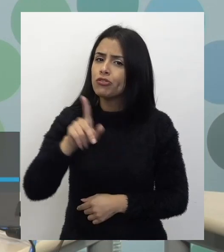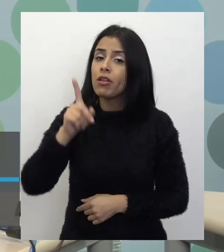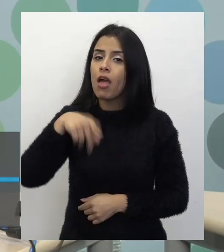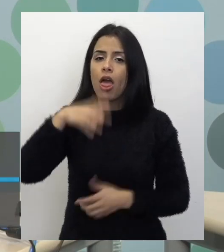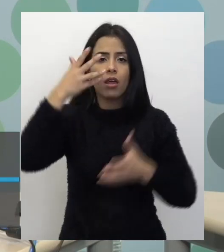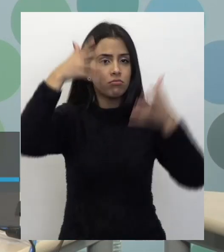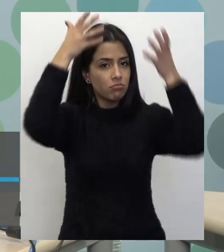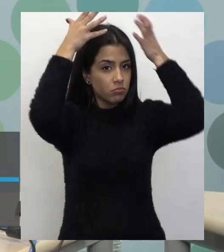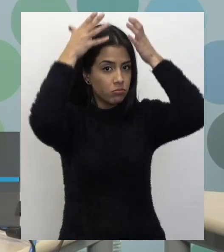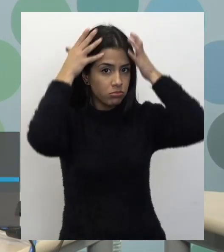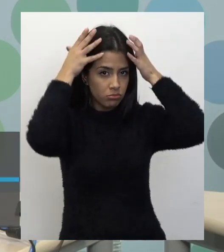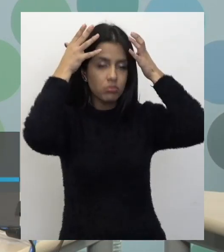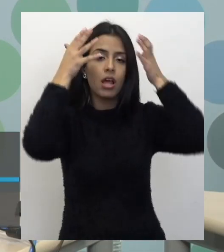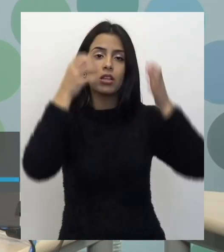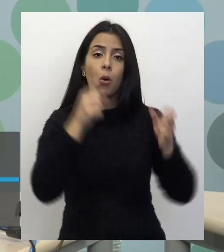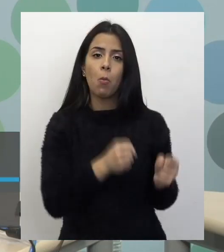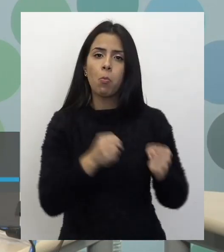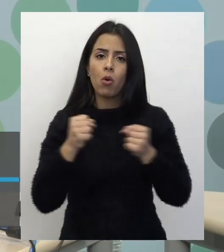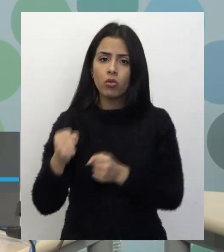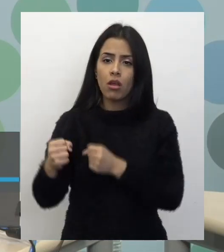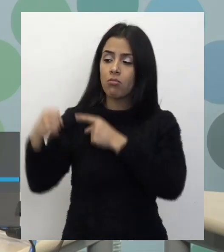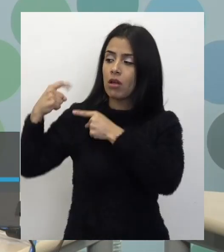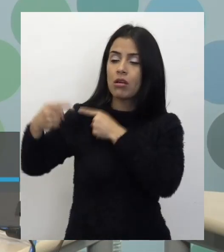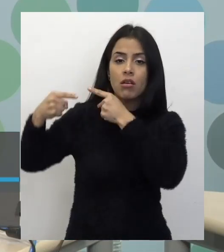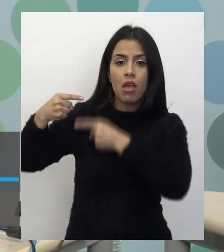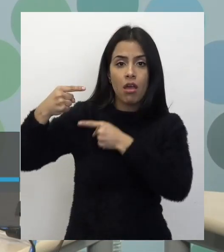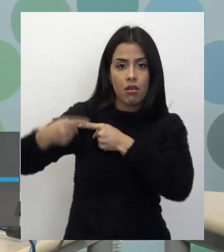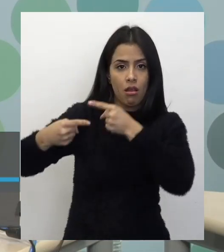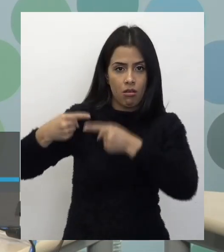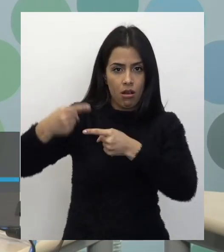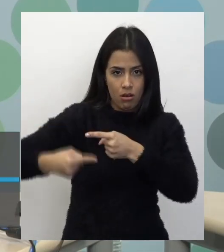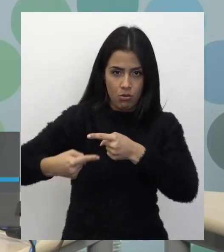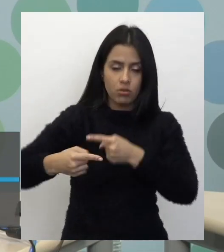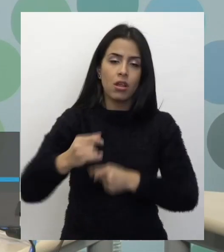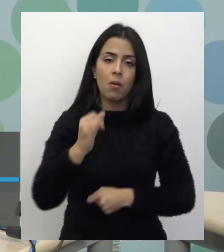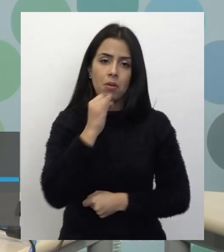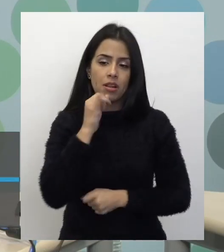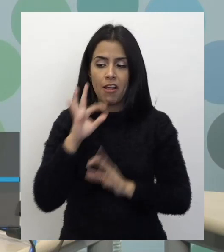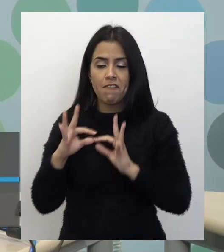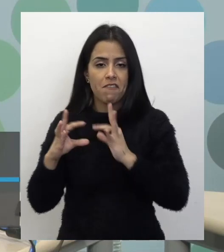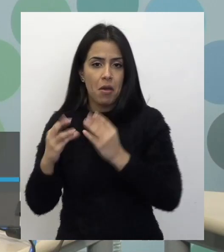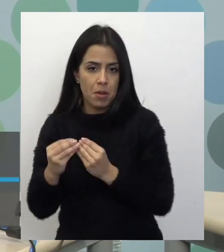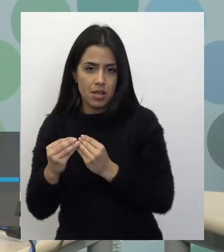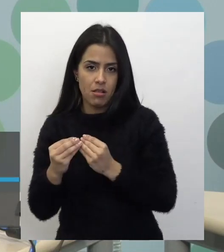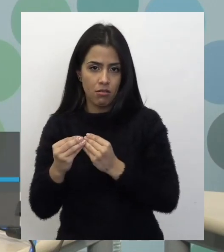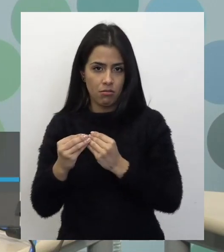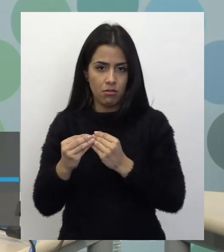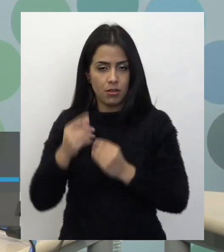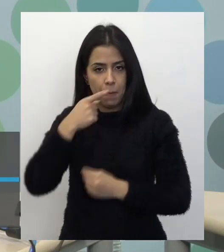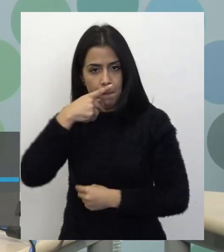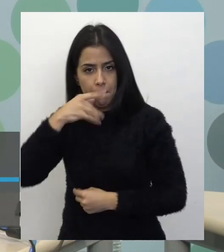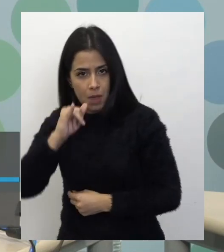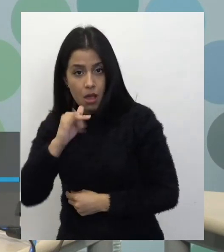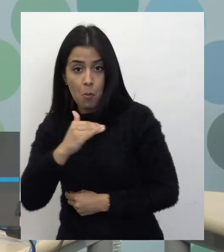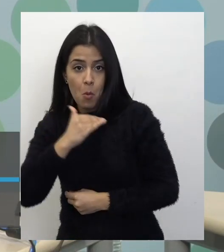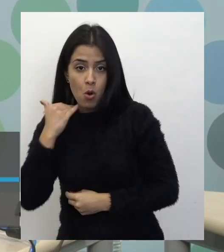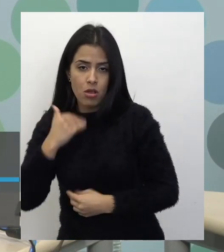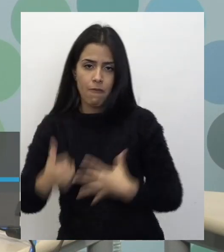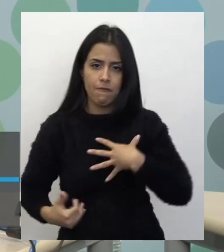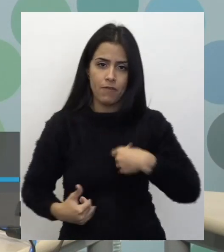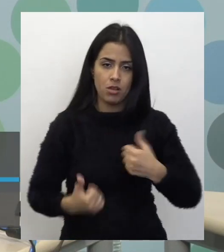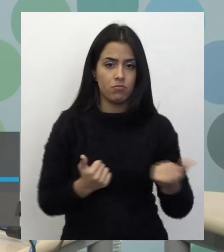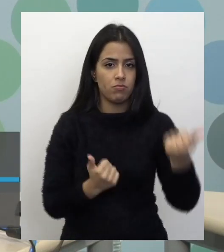hierárquico, ou seja, o poder passava de pai para filho. Isso não acontecia, por exemplo, em Esparta, né? Nós vimos na aula passada